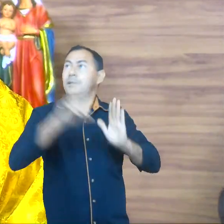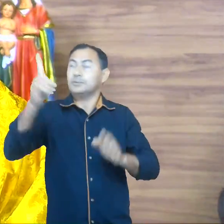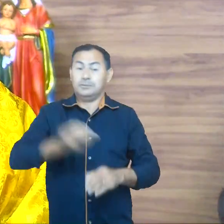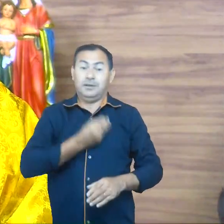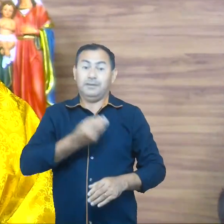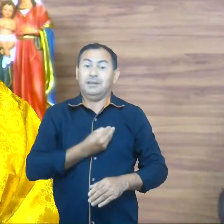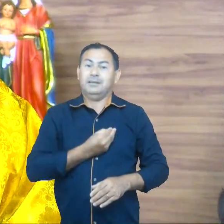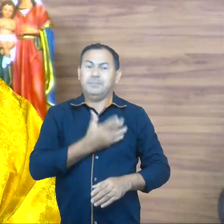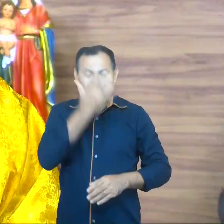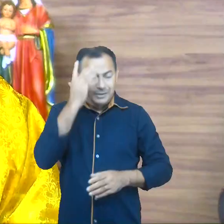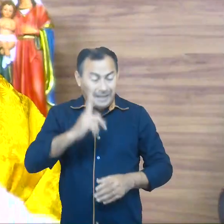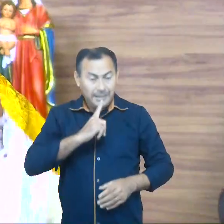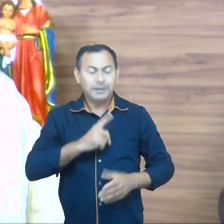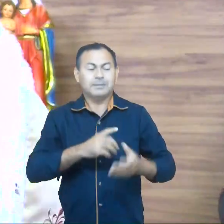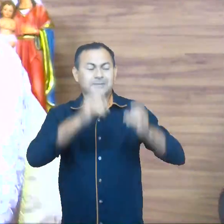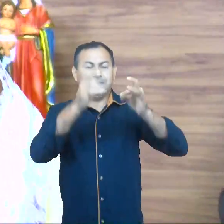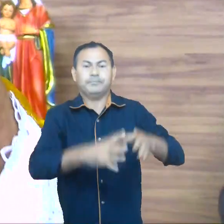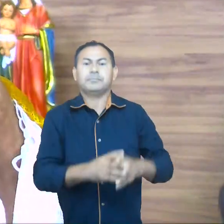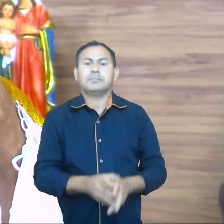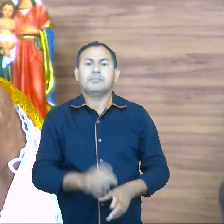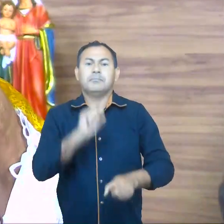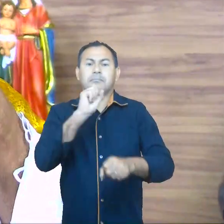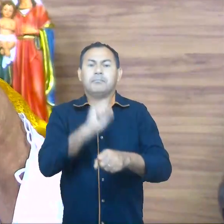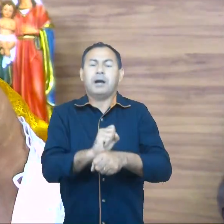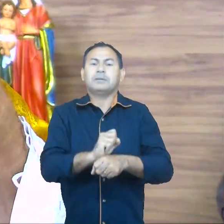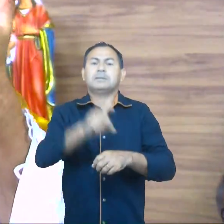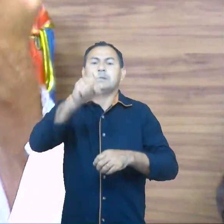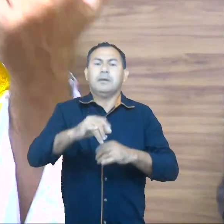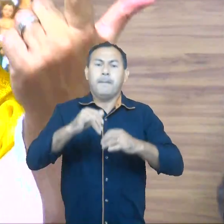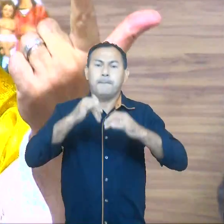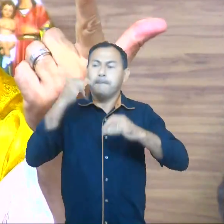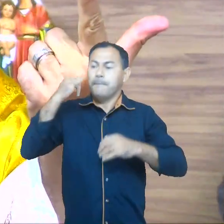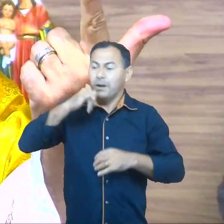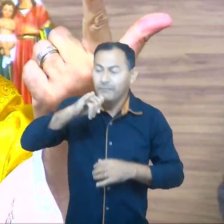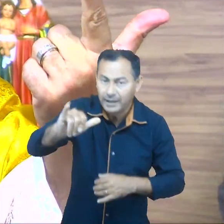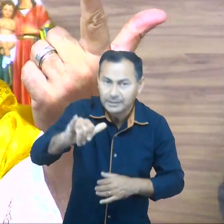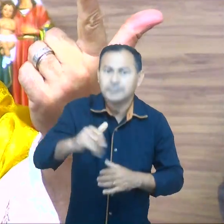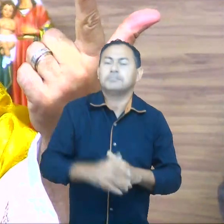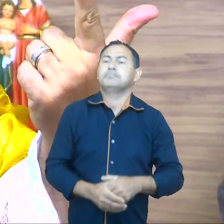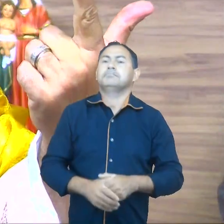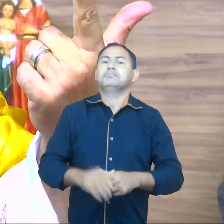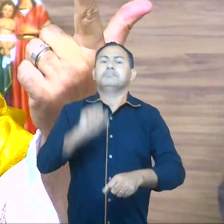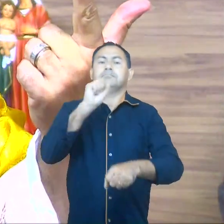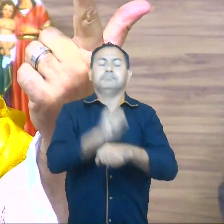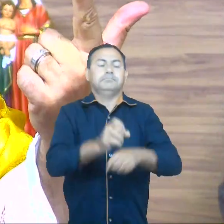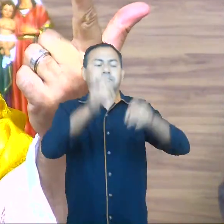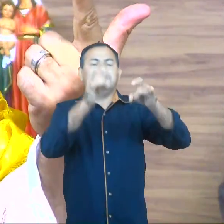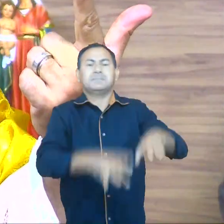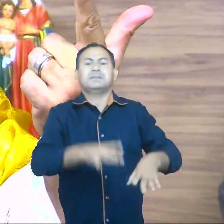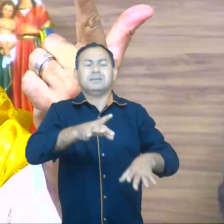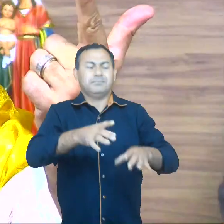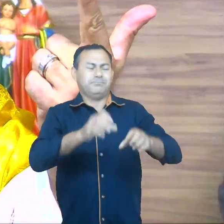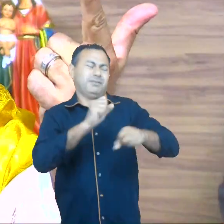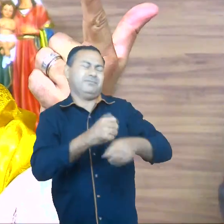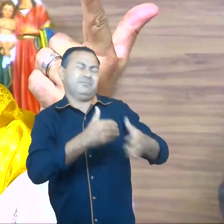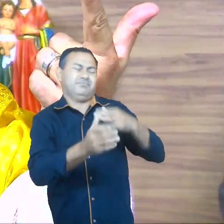dela. Desiste de ser profetas, desiste de ser uma pessoa